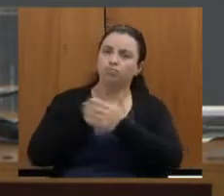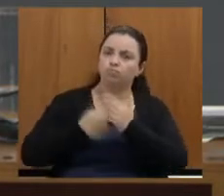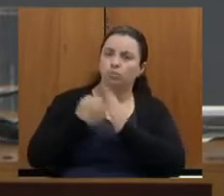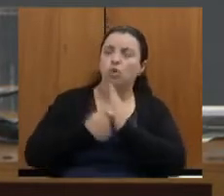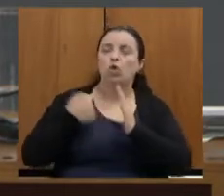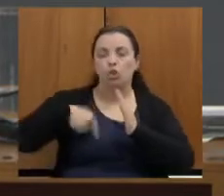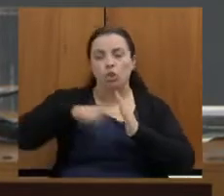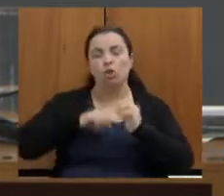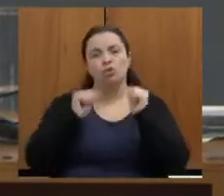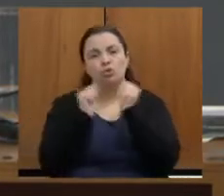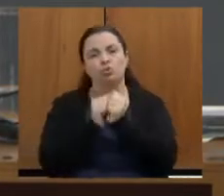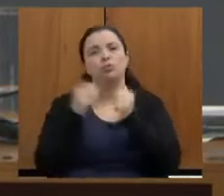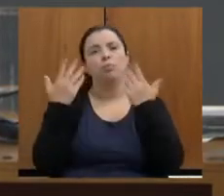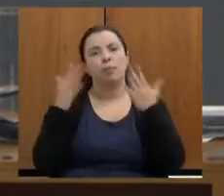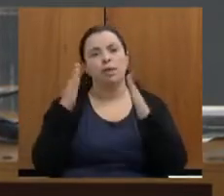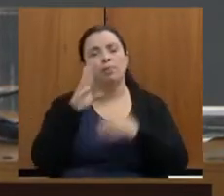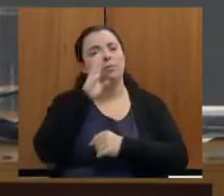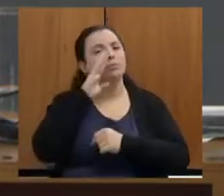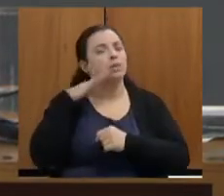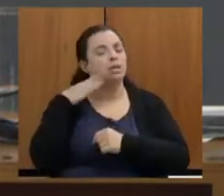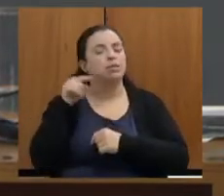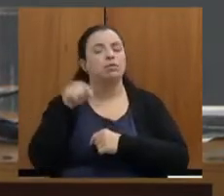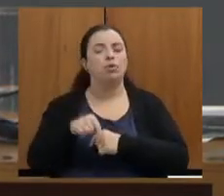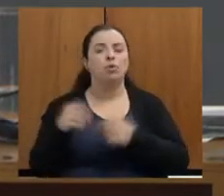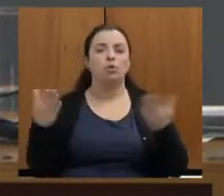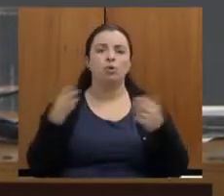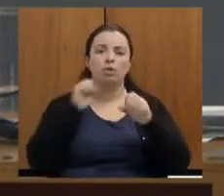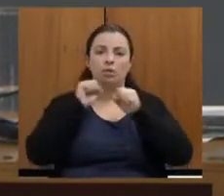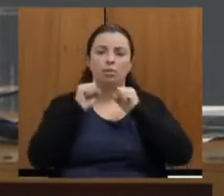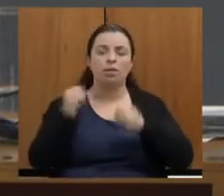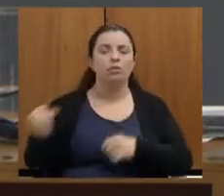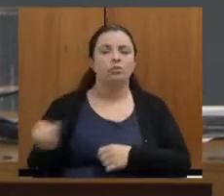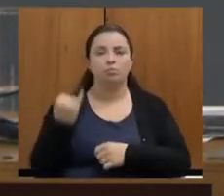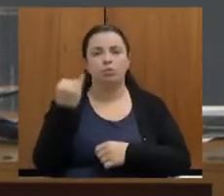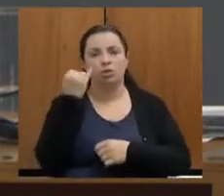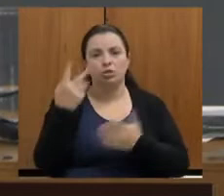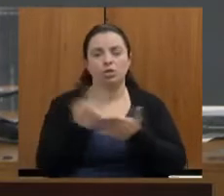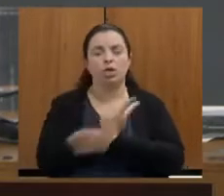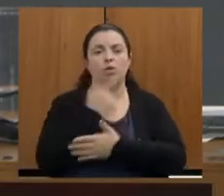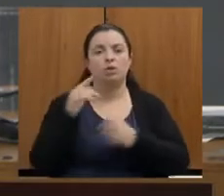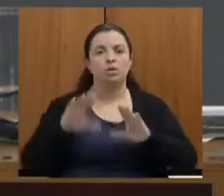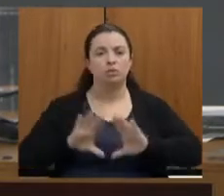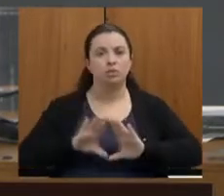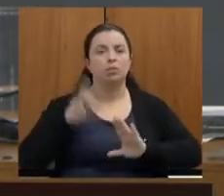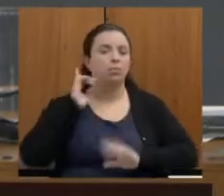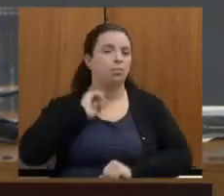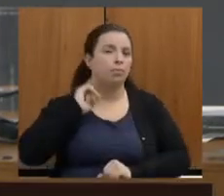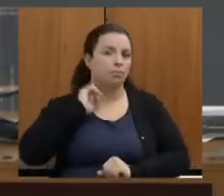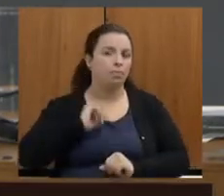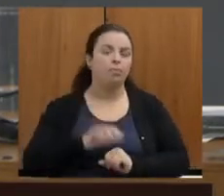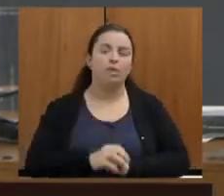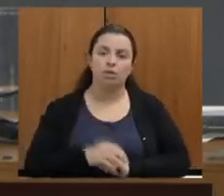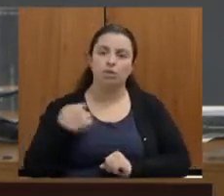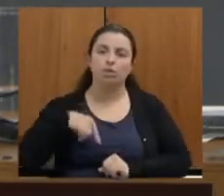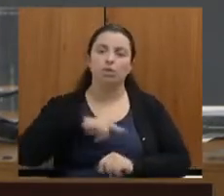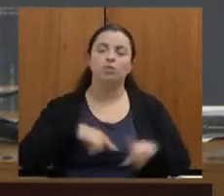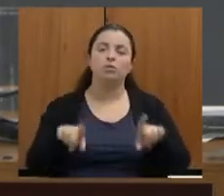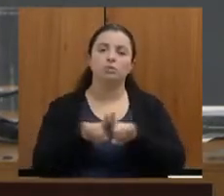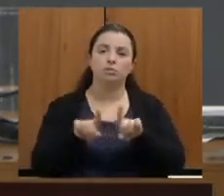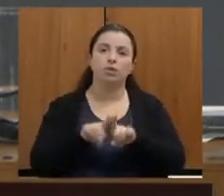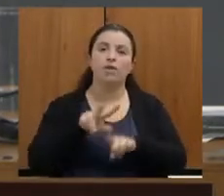juntos Parabéns deputado Beatriz Cerqueira por esse debate importantíssimo que se realiza hoje na Assembleia de Minas e nós vamos também